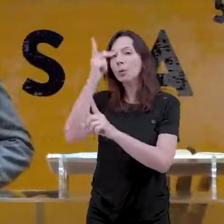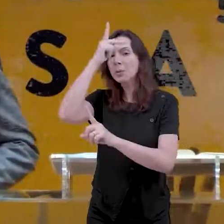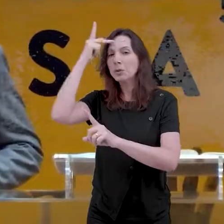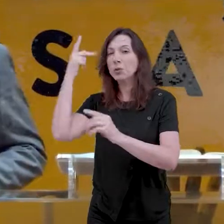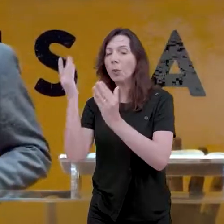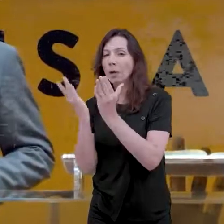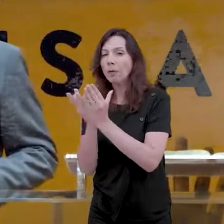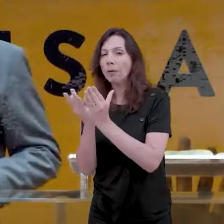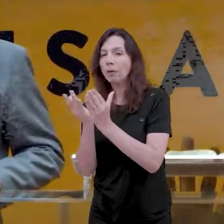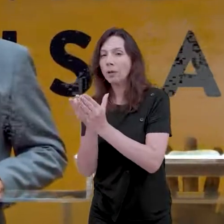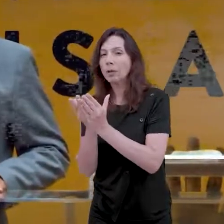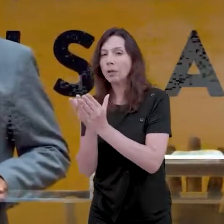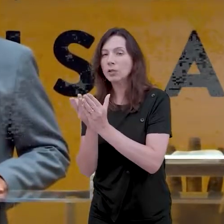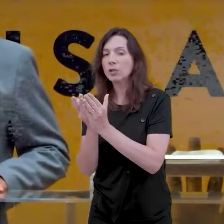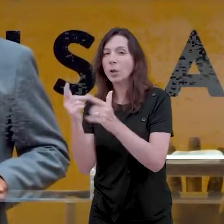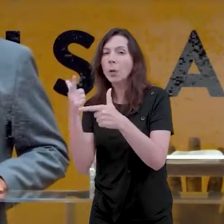sorrindo.